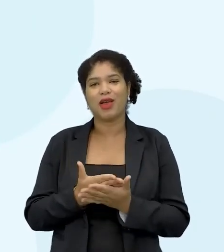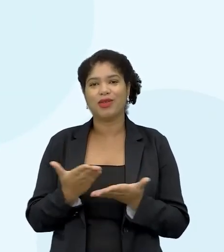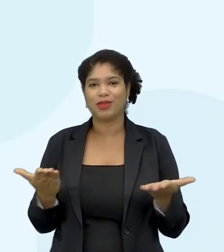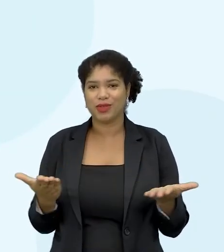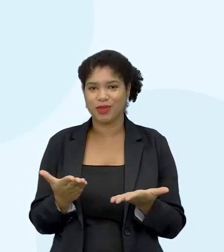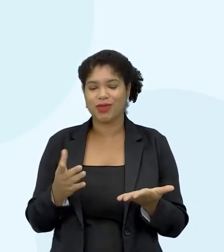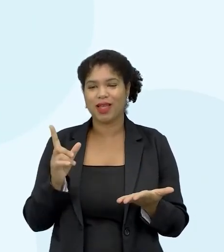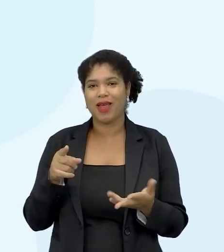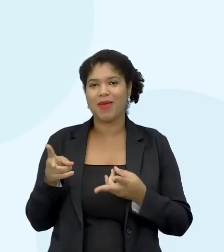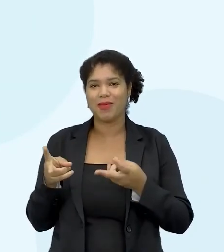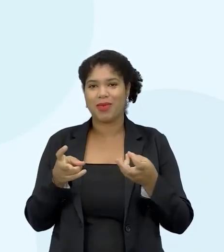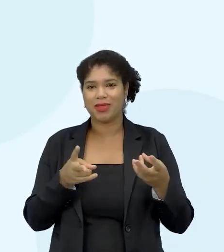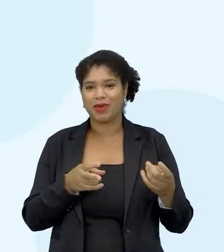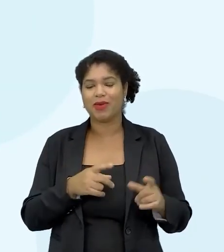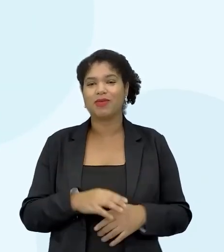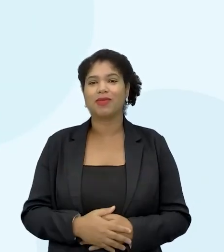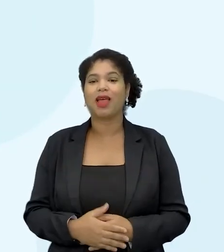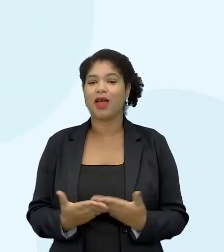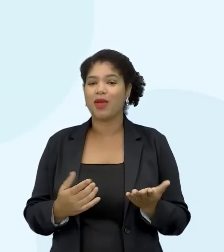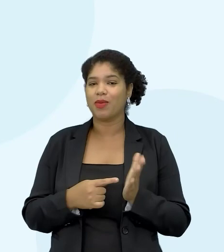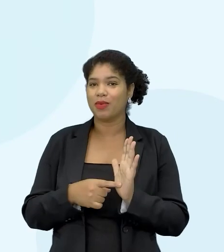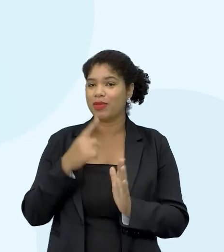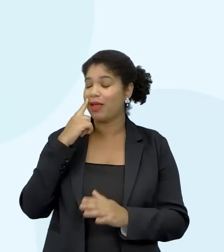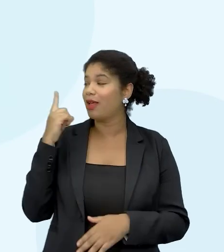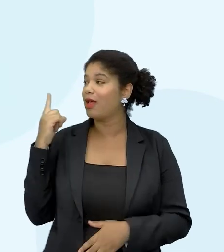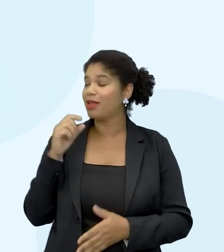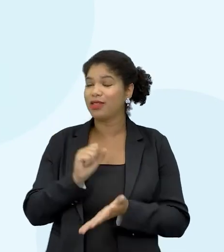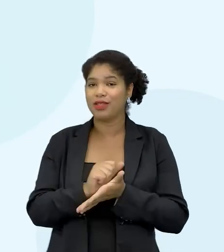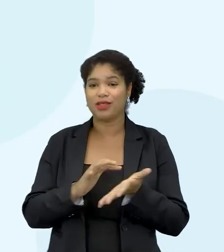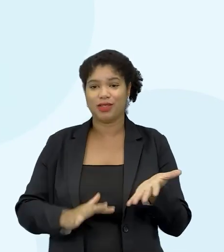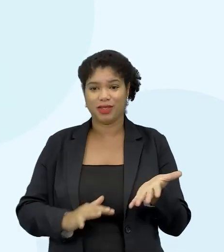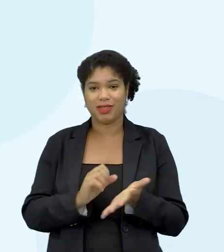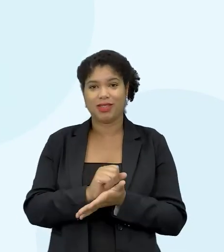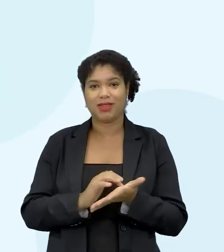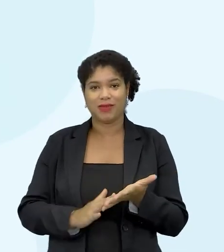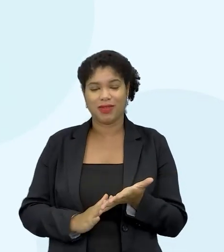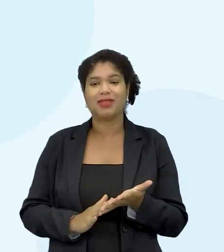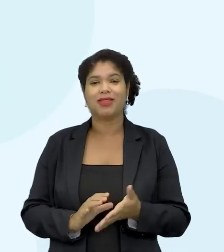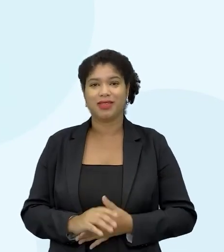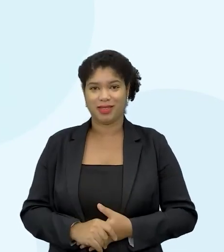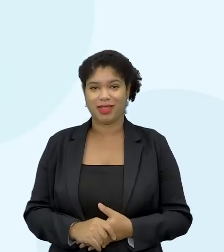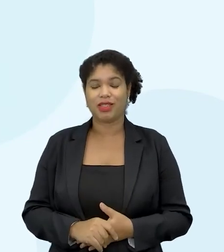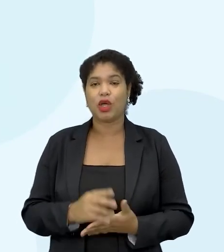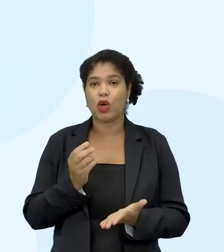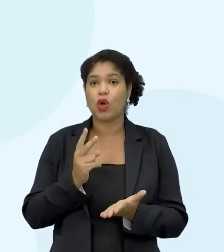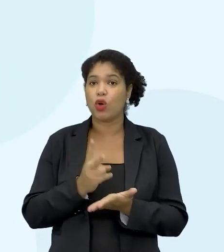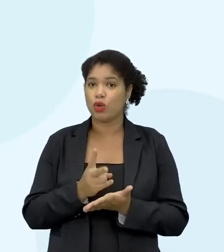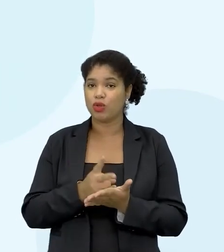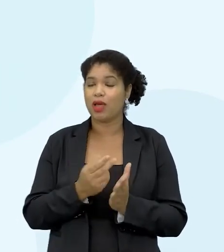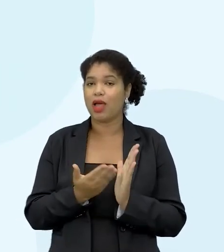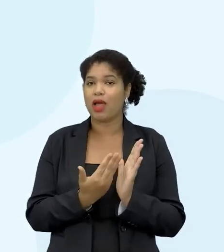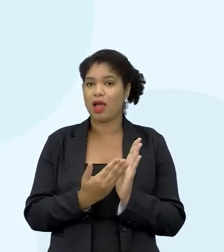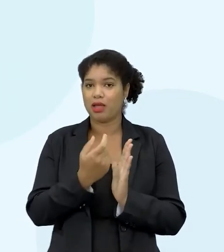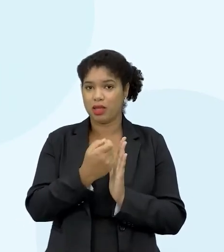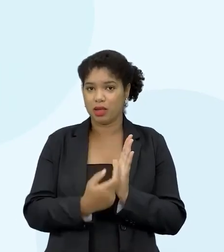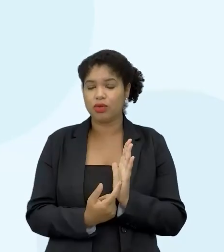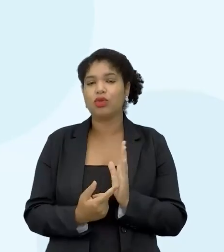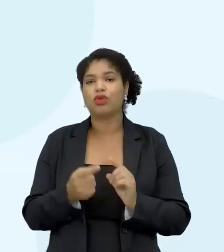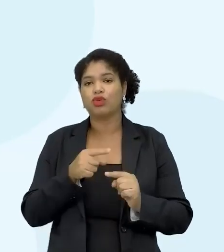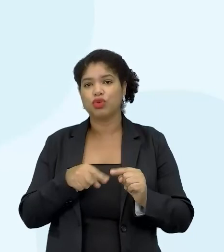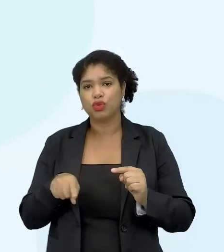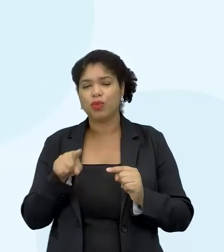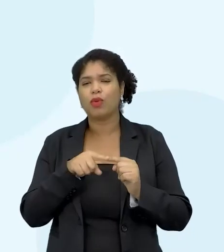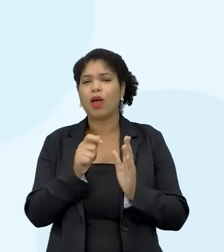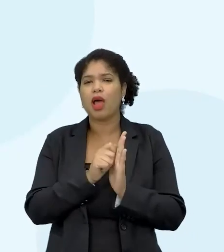nossa interpretação. Eu vou deixar para vocês aí uma atividade, ó. Mantenha o seu diário atualizado e você pode fazer